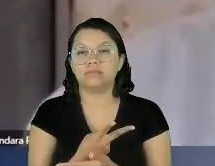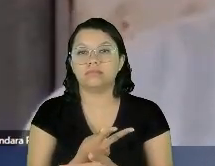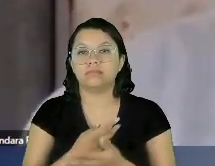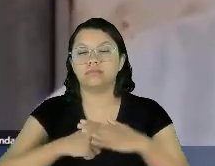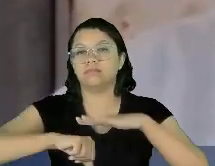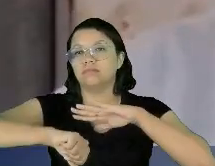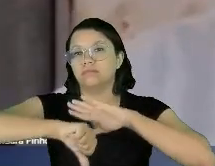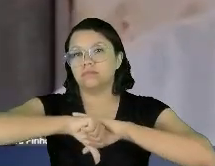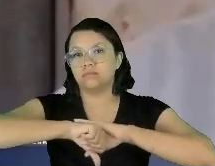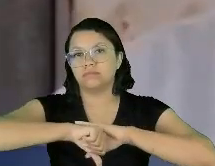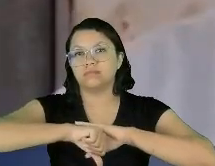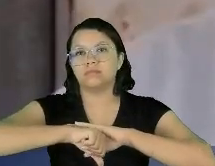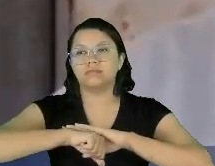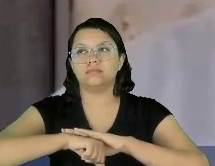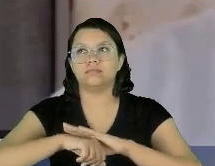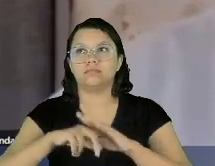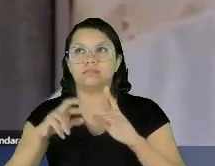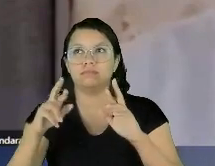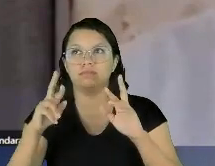Esses casos,